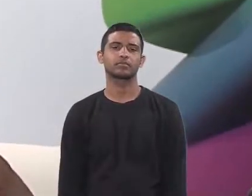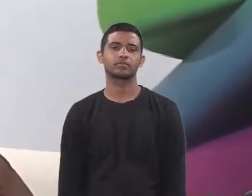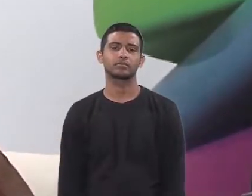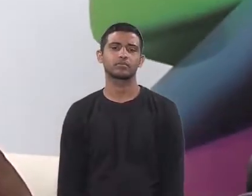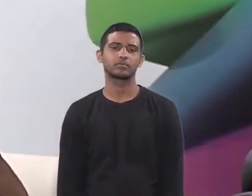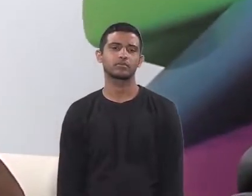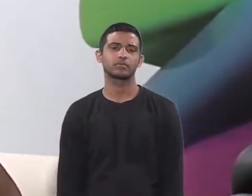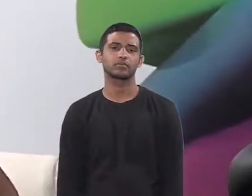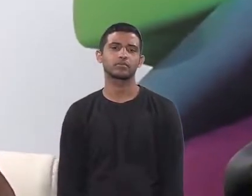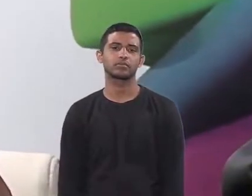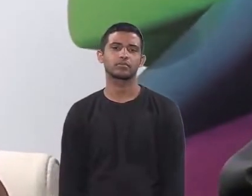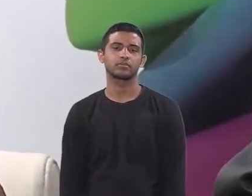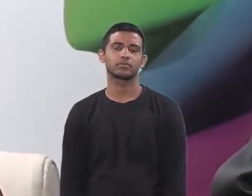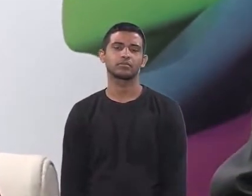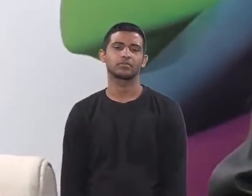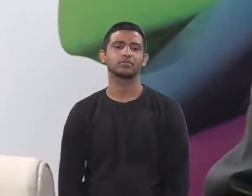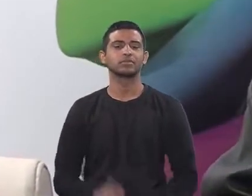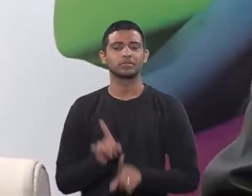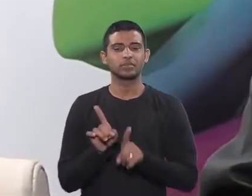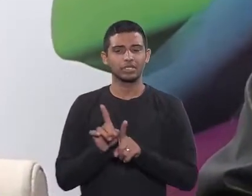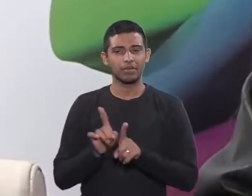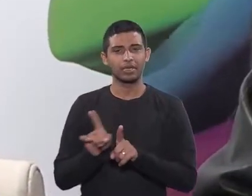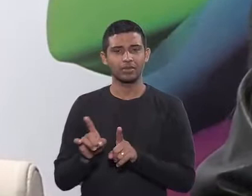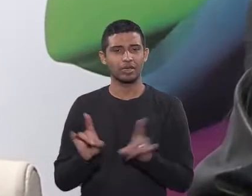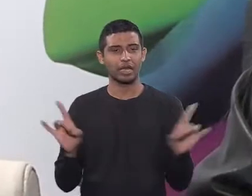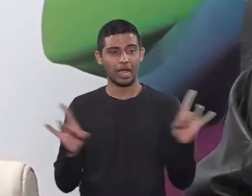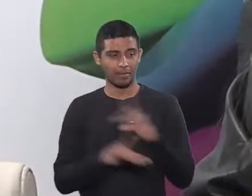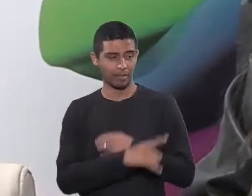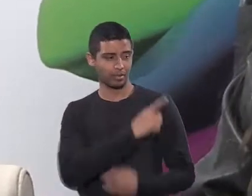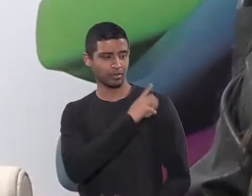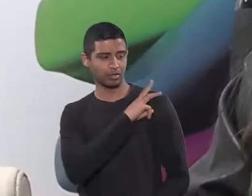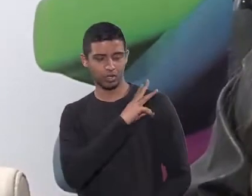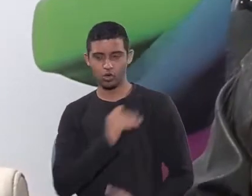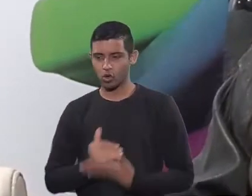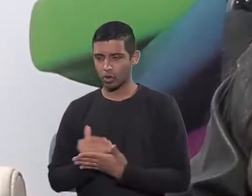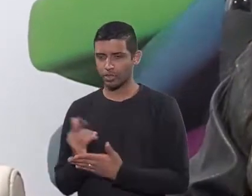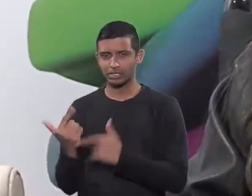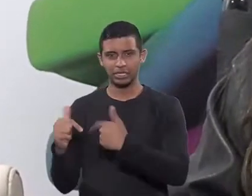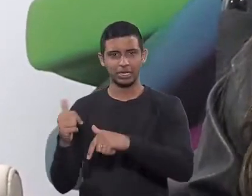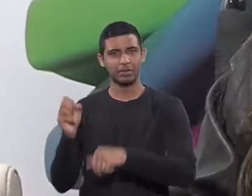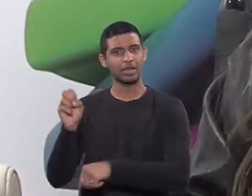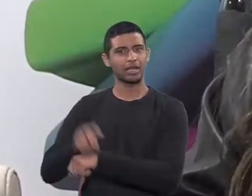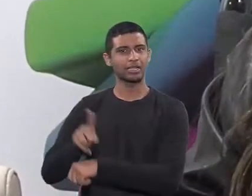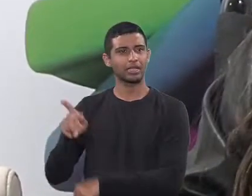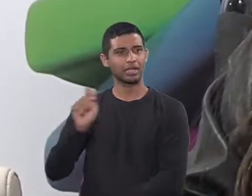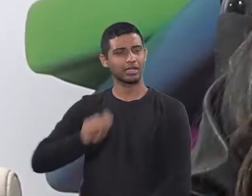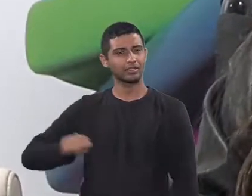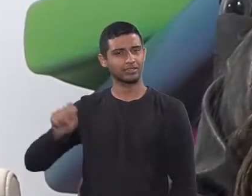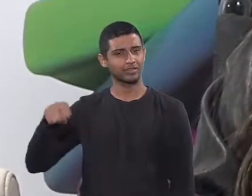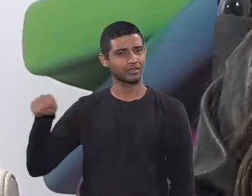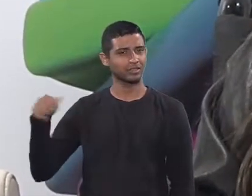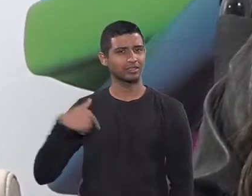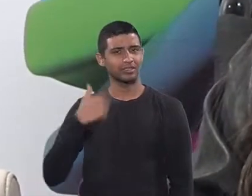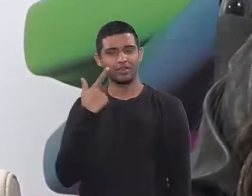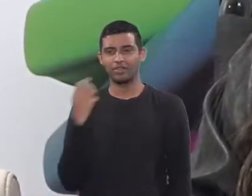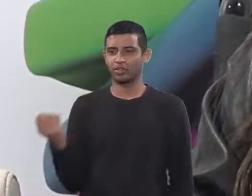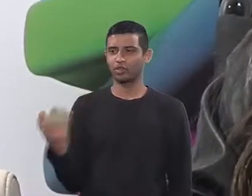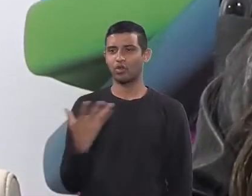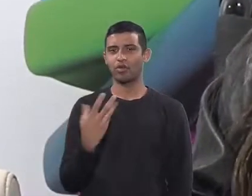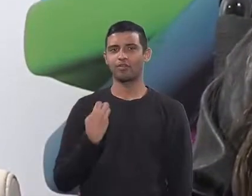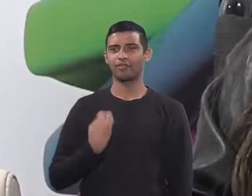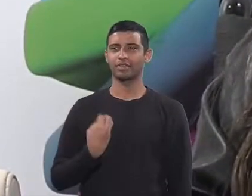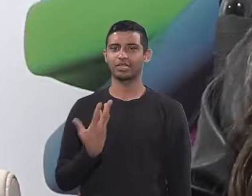Eu também estava começando a trabalhar, que eu tinha acabado de entrar para a Associação dos Pintores de Cabelo e os Pés. Então, eu estava numa fase